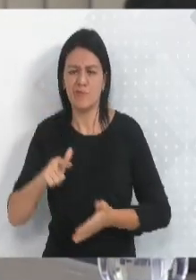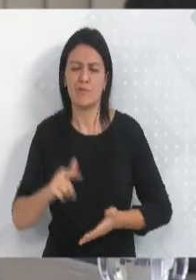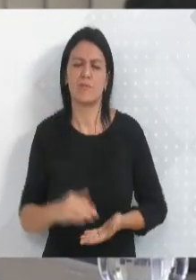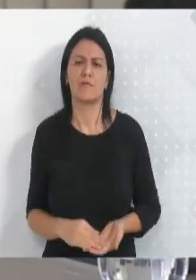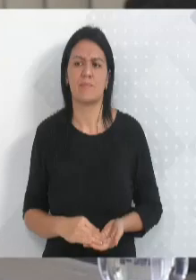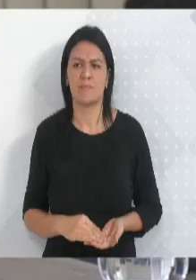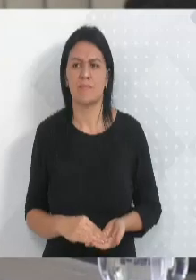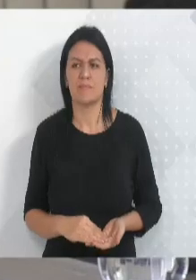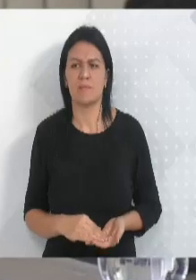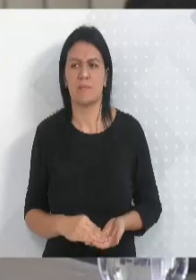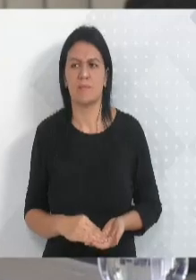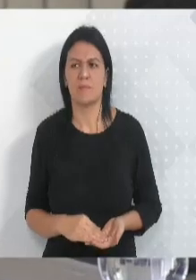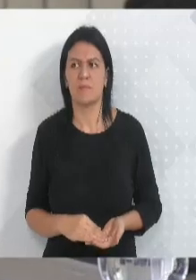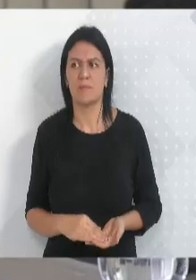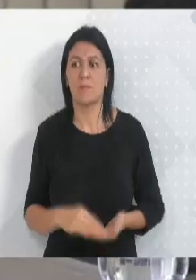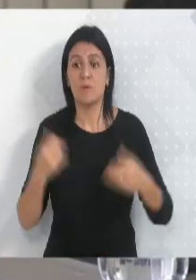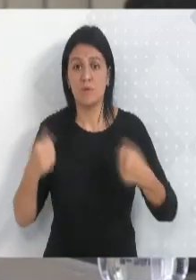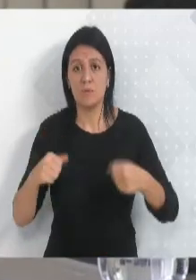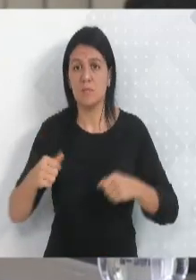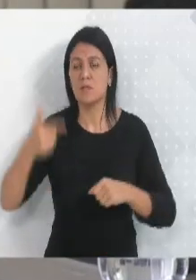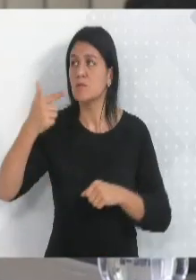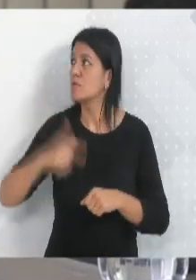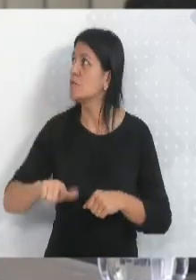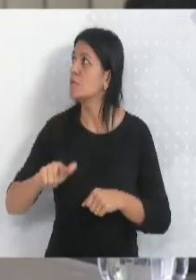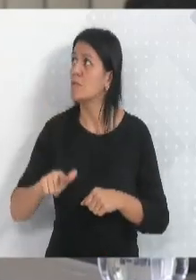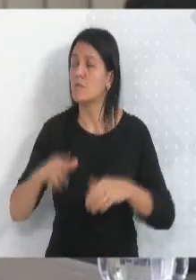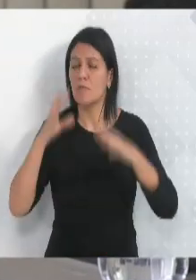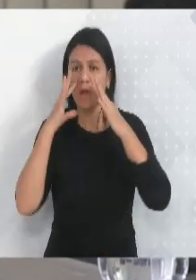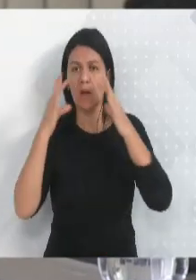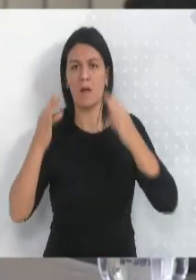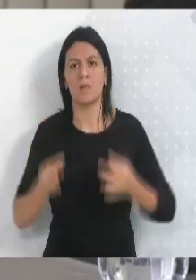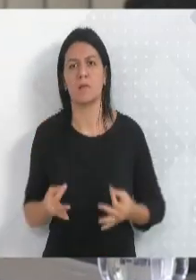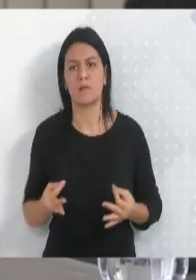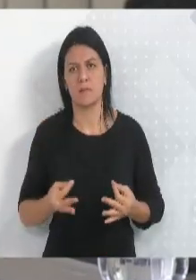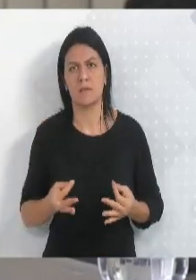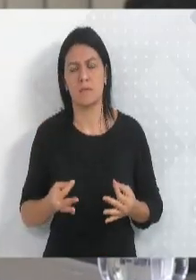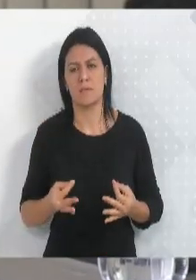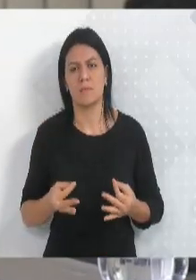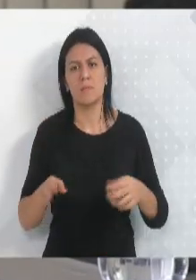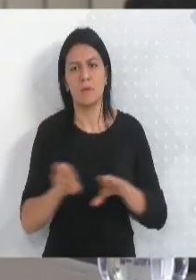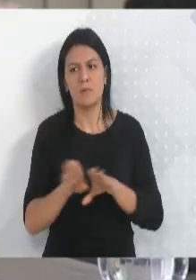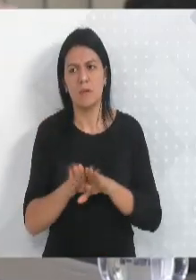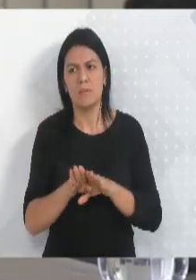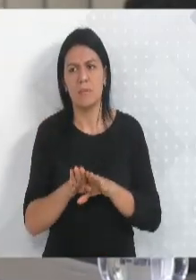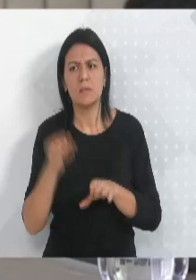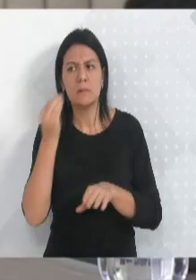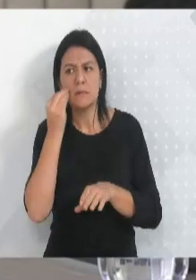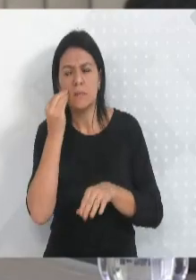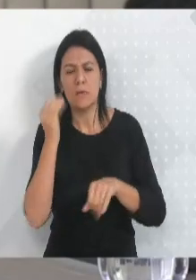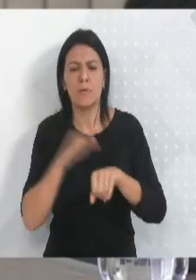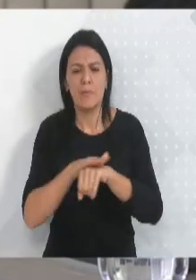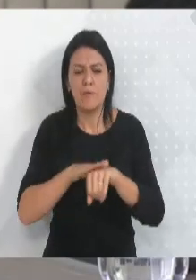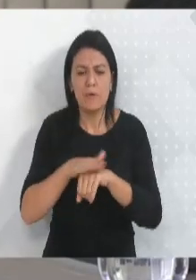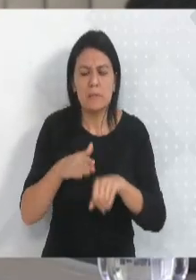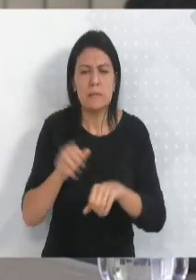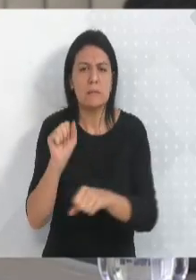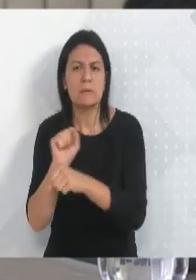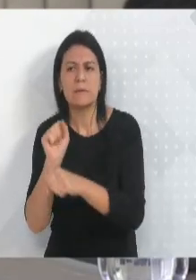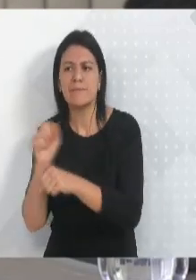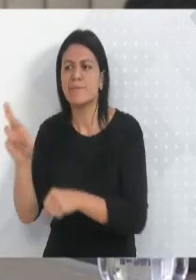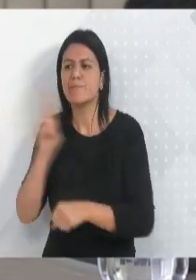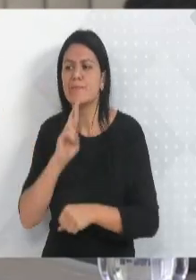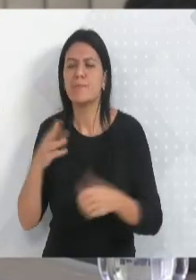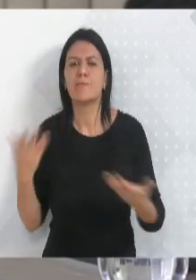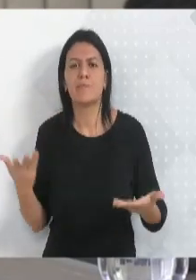da arrecadação. Então, nós temos que realmente estar atentos, fiscalizando, e aquilo que chega para a gente, nós temos que buscar encaminhar e esperamos respostas plausíveis